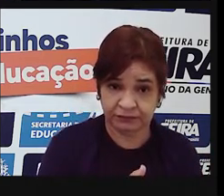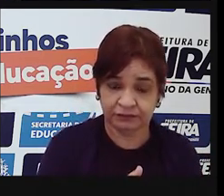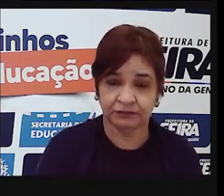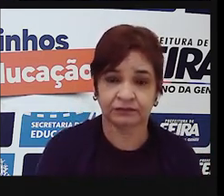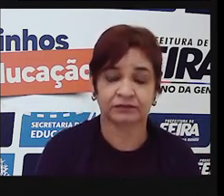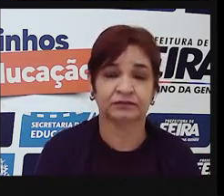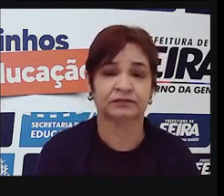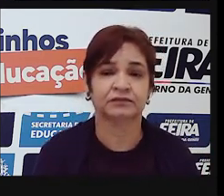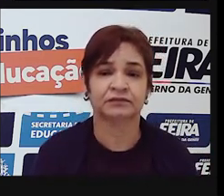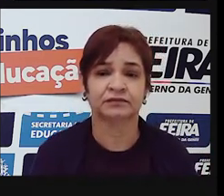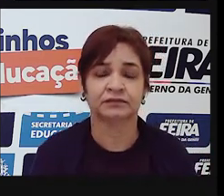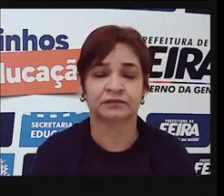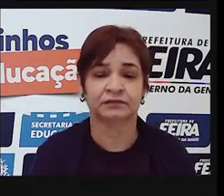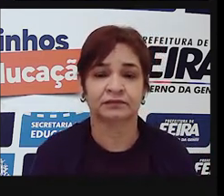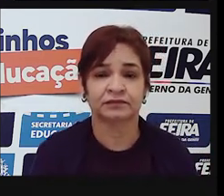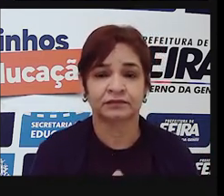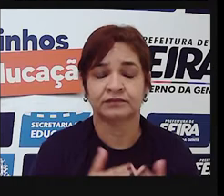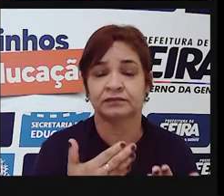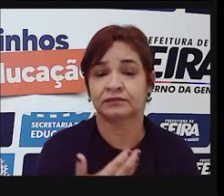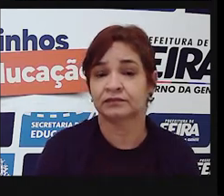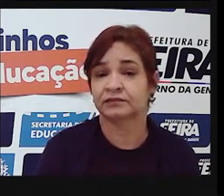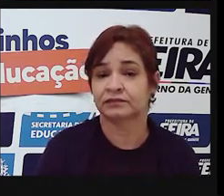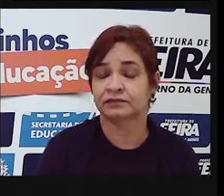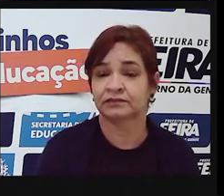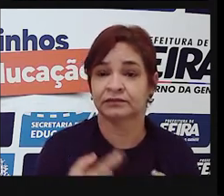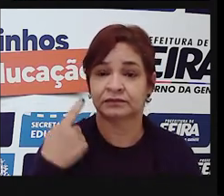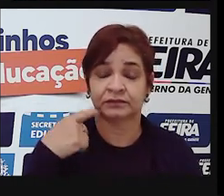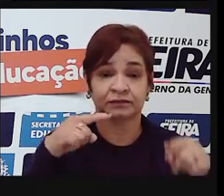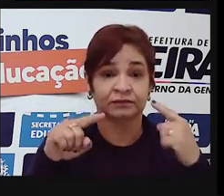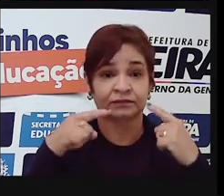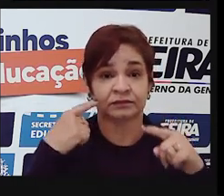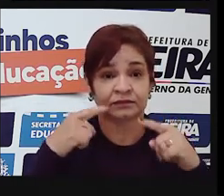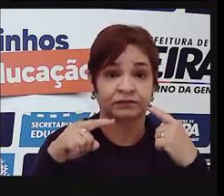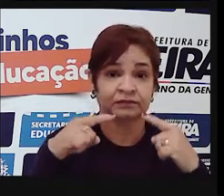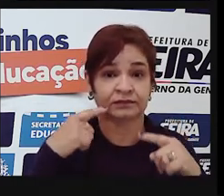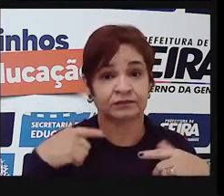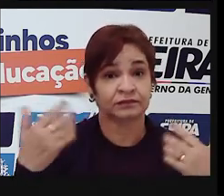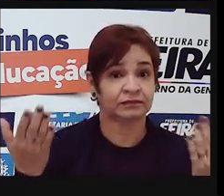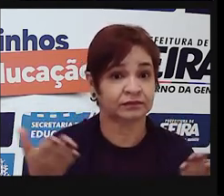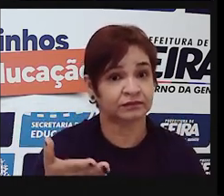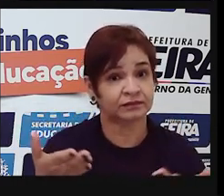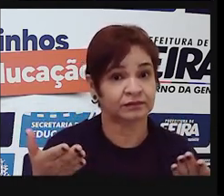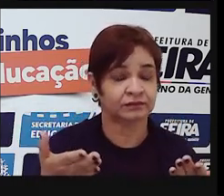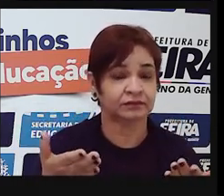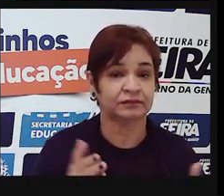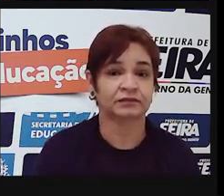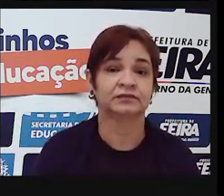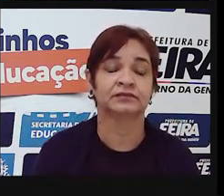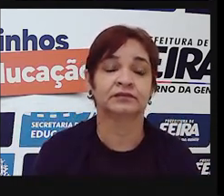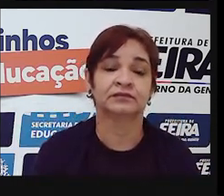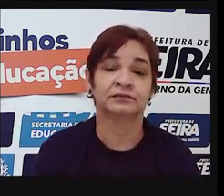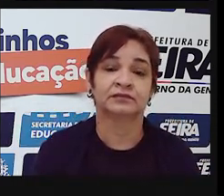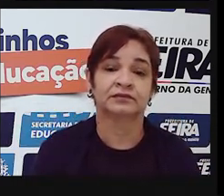E a gente está estudando, o que nós estamos estudando na última aula e nessa aula de hoje é a